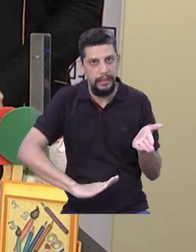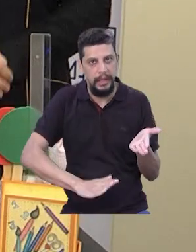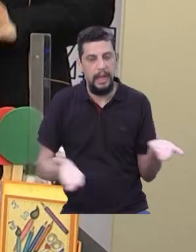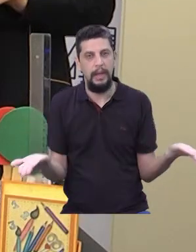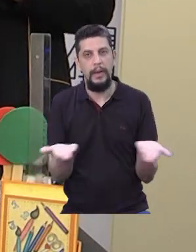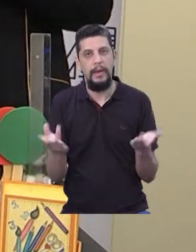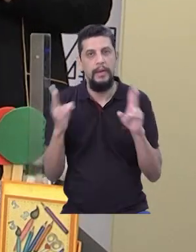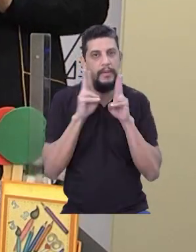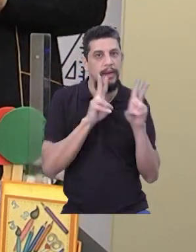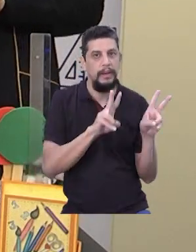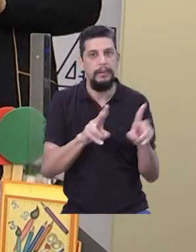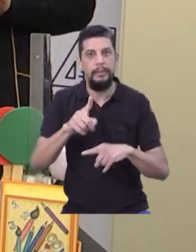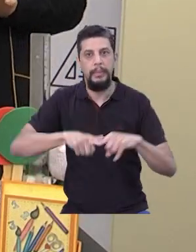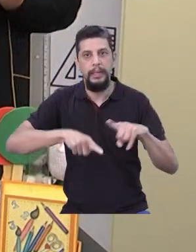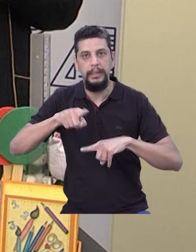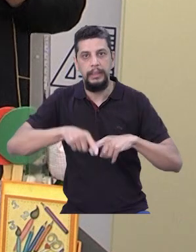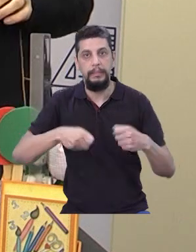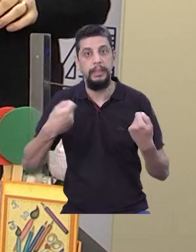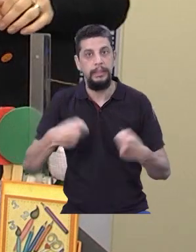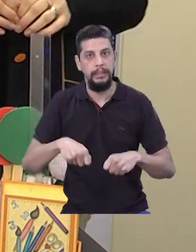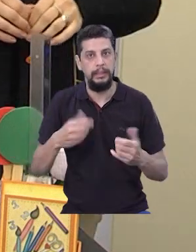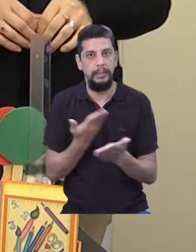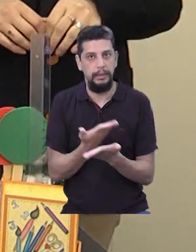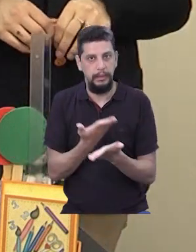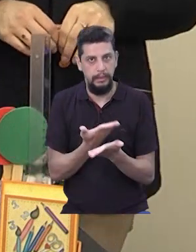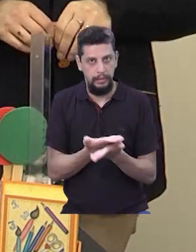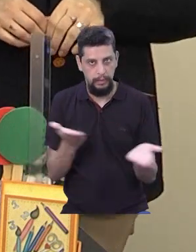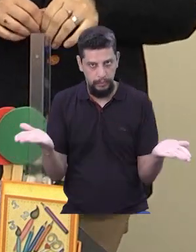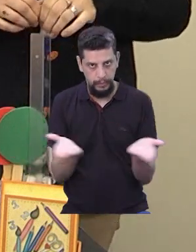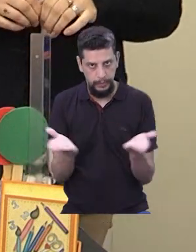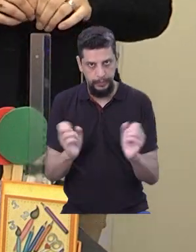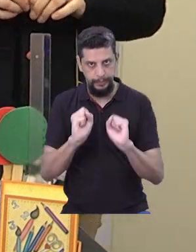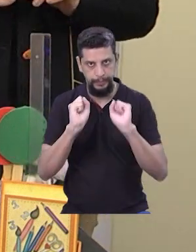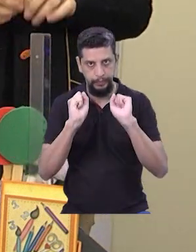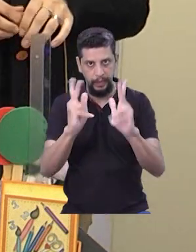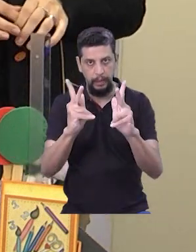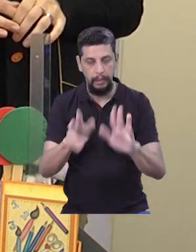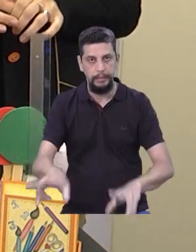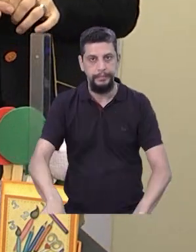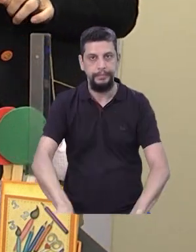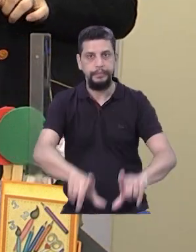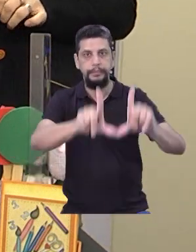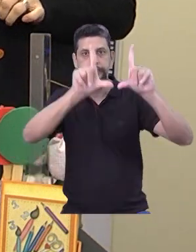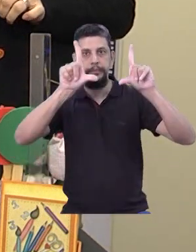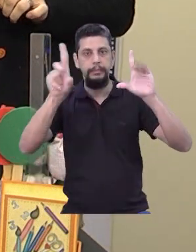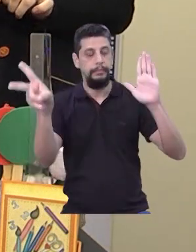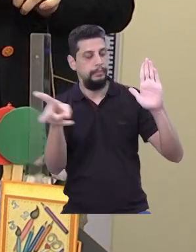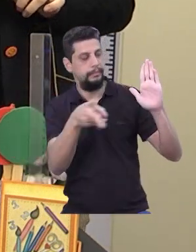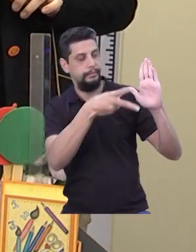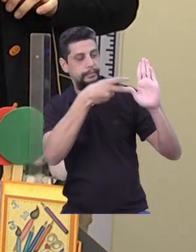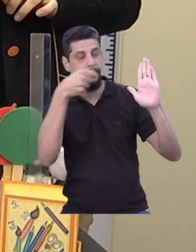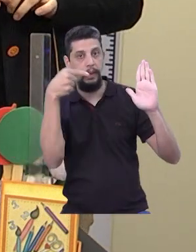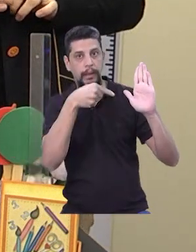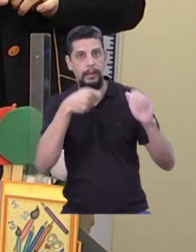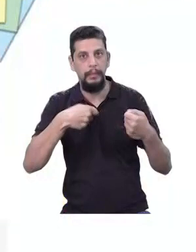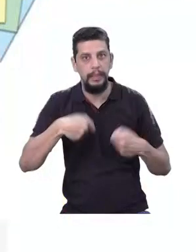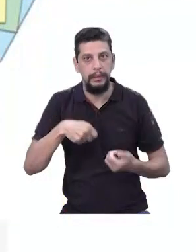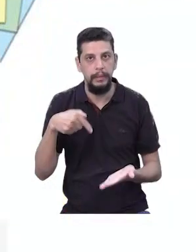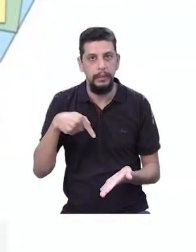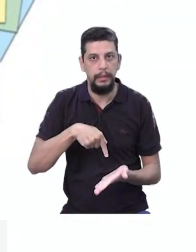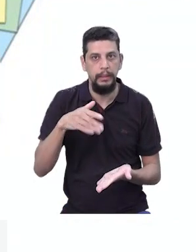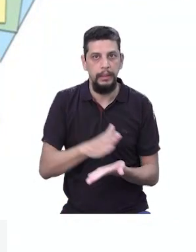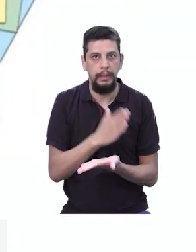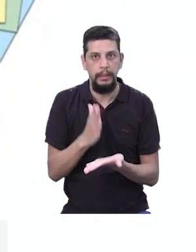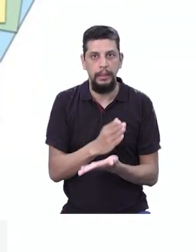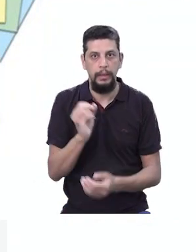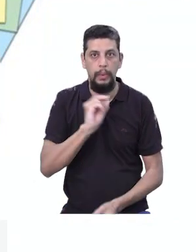Agora nós vamos ver os materiais que nós vamos precisar para hoje, certo? Vamos lá na tela para observar. Vamos precisar do caderno